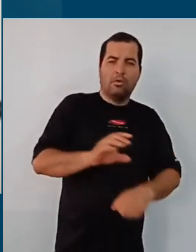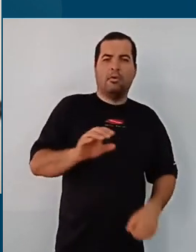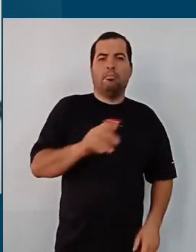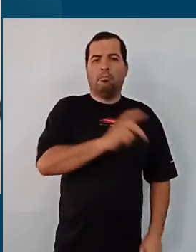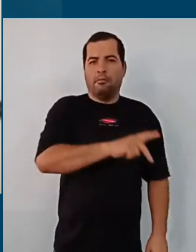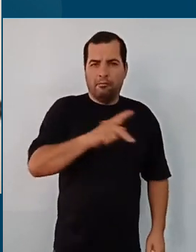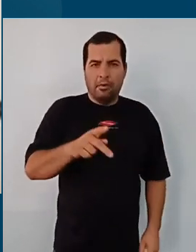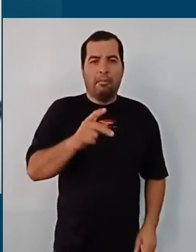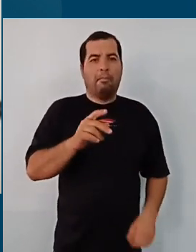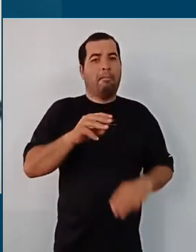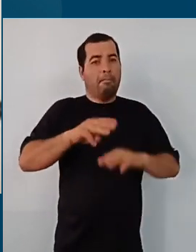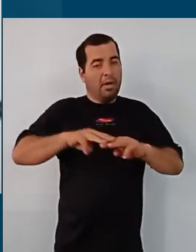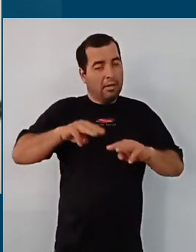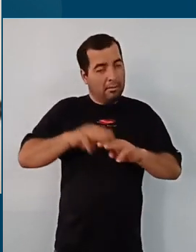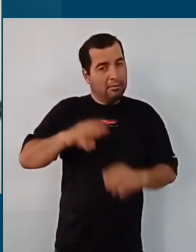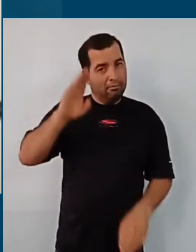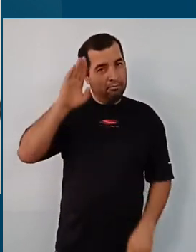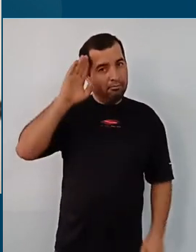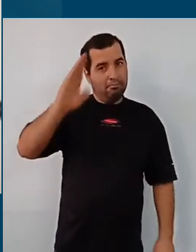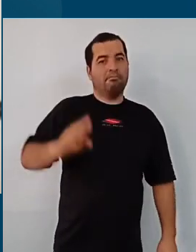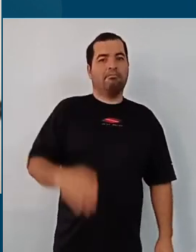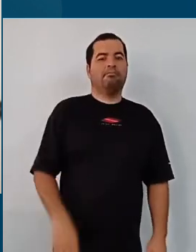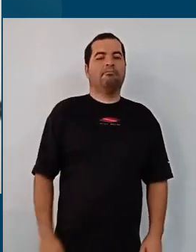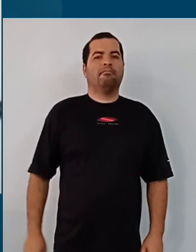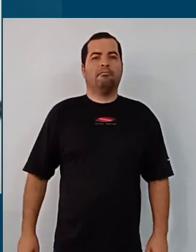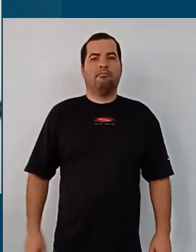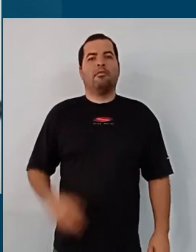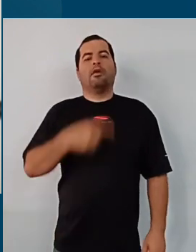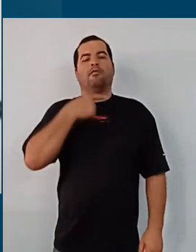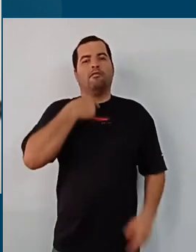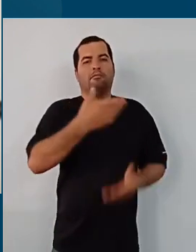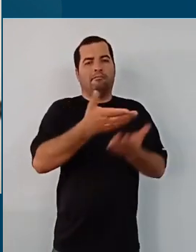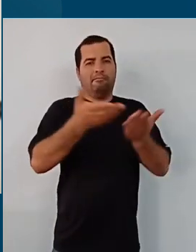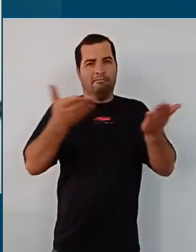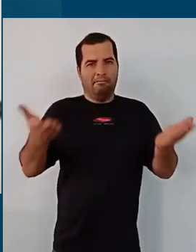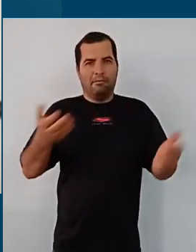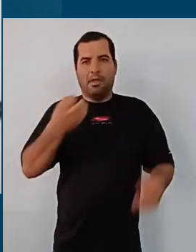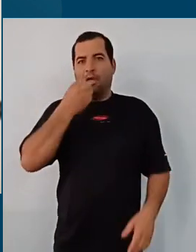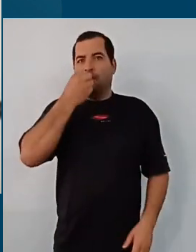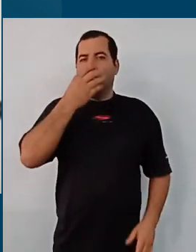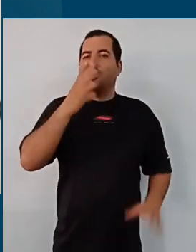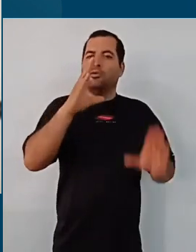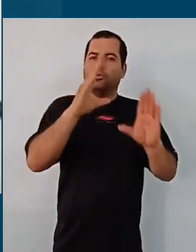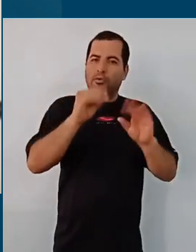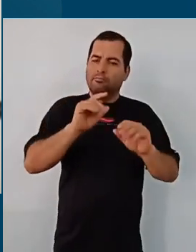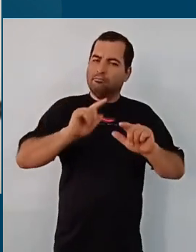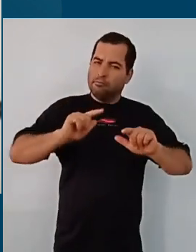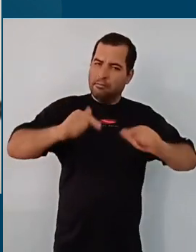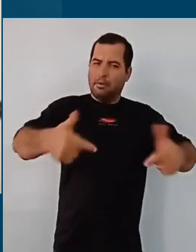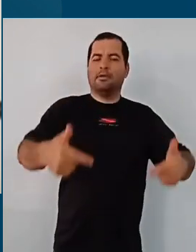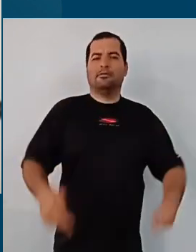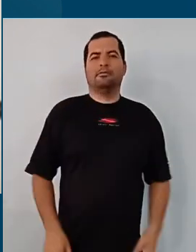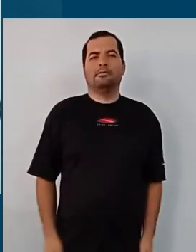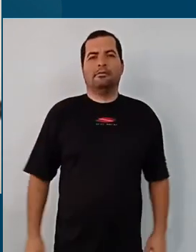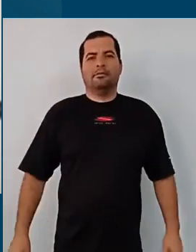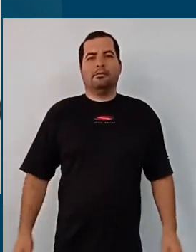especial professores de matemática. Então, eu desejo para vocês uma boa noite de